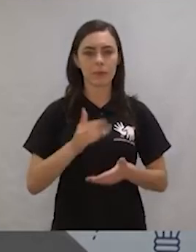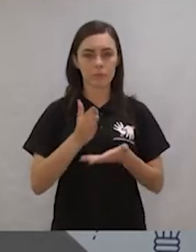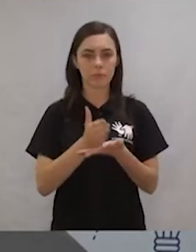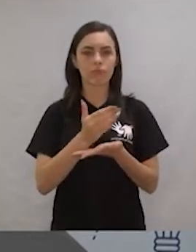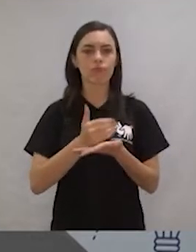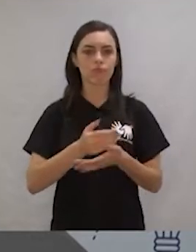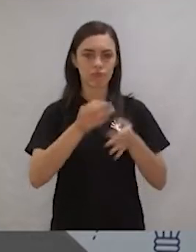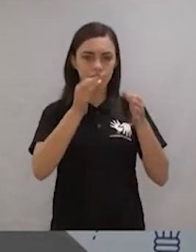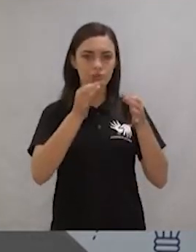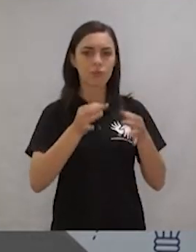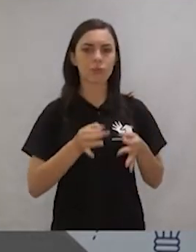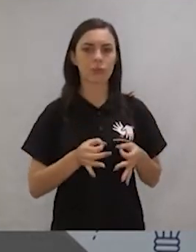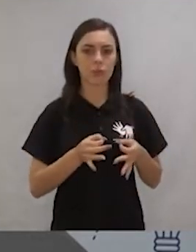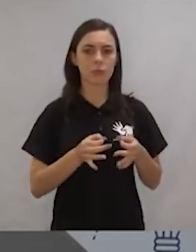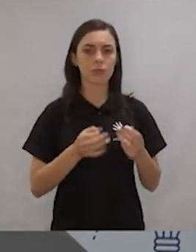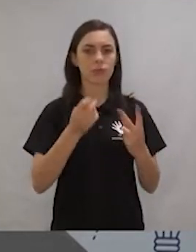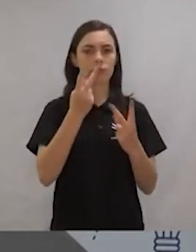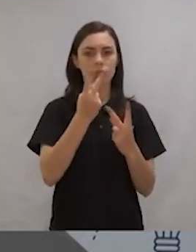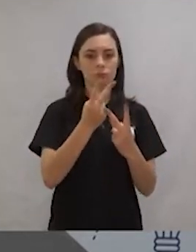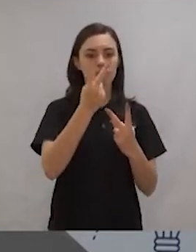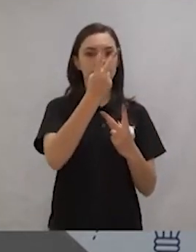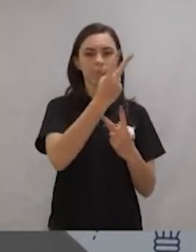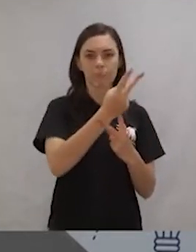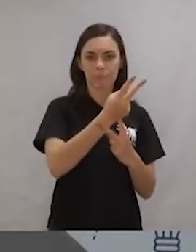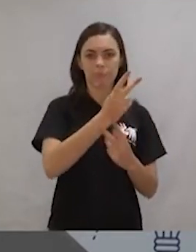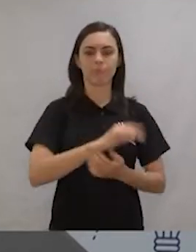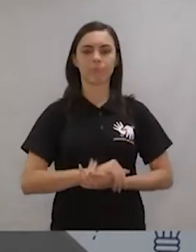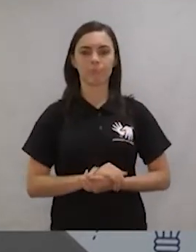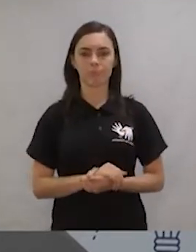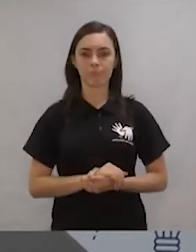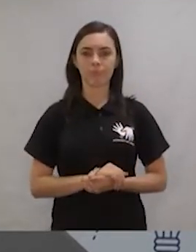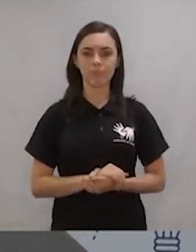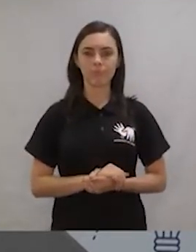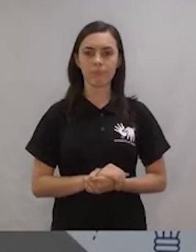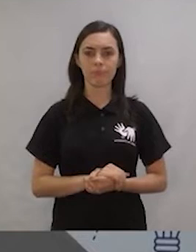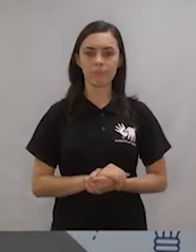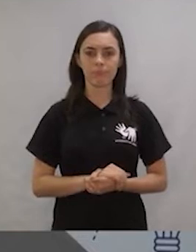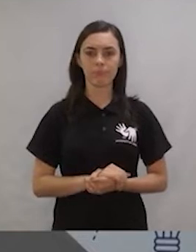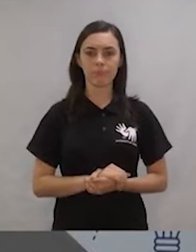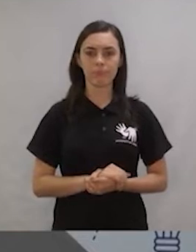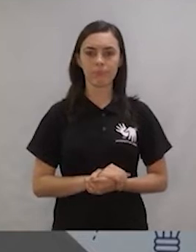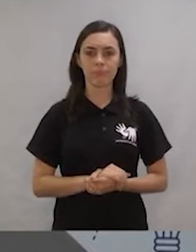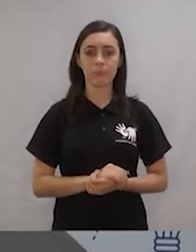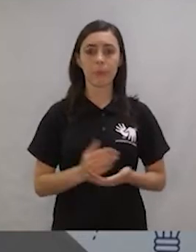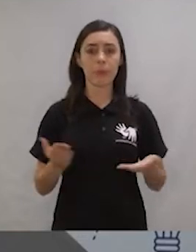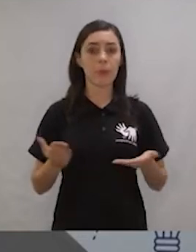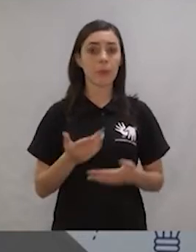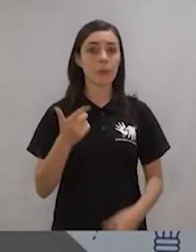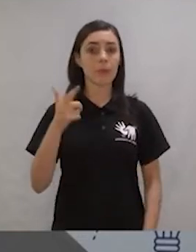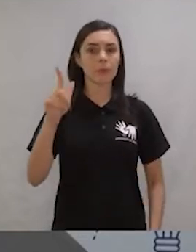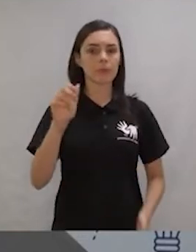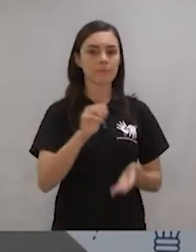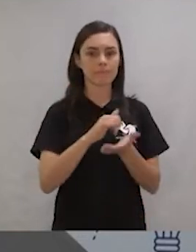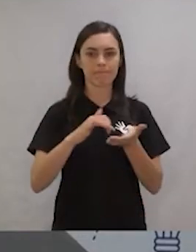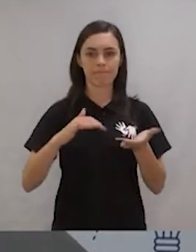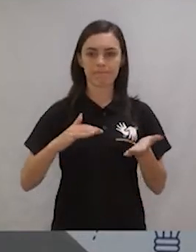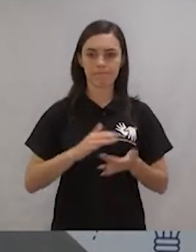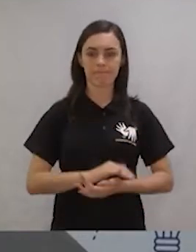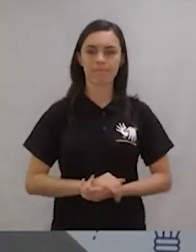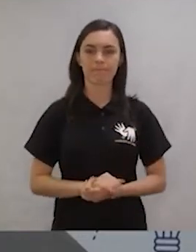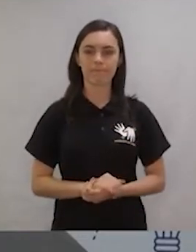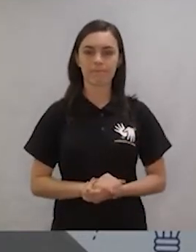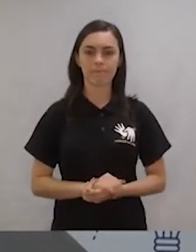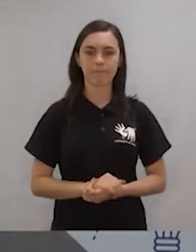ficou certinho 2 flores em cada vaso. Muito bem. Vamos para a nossa próxima atividade.